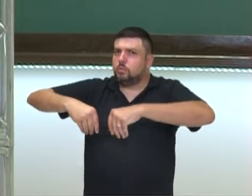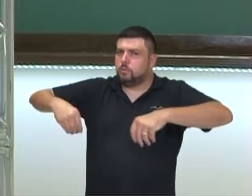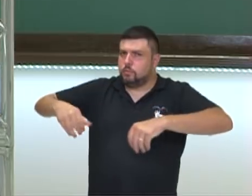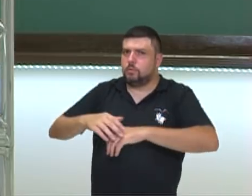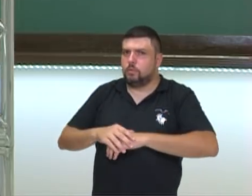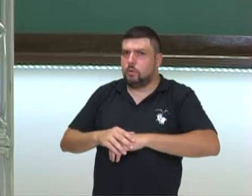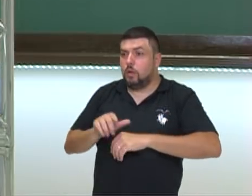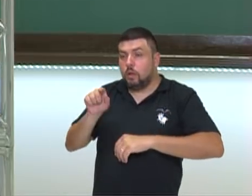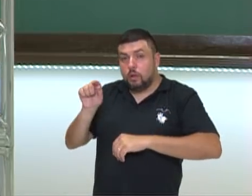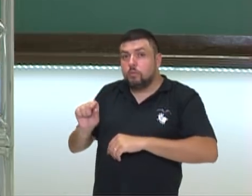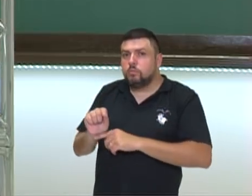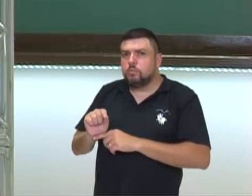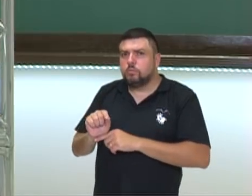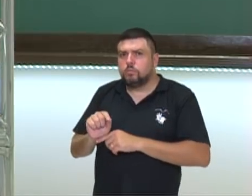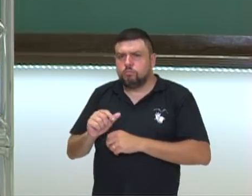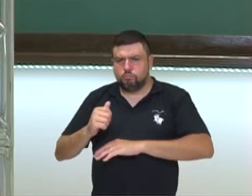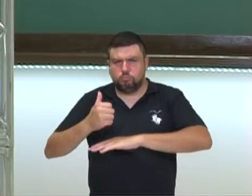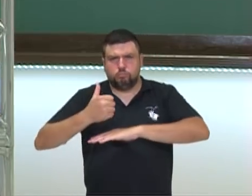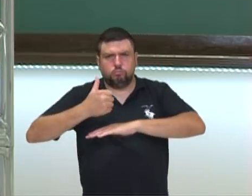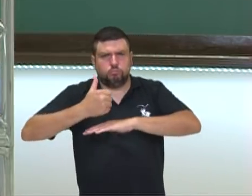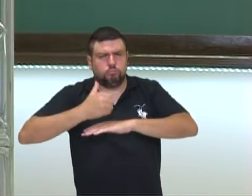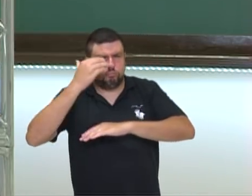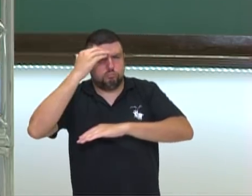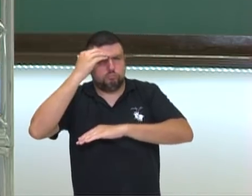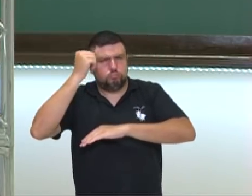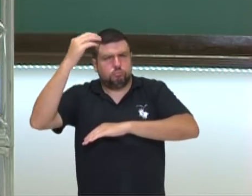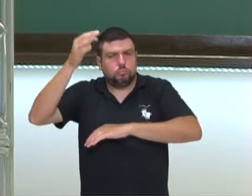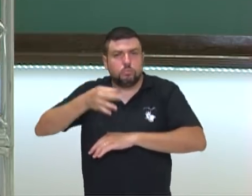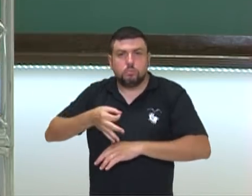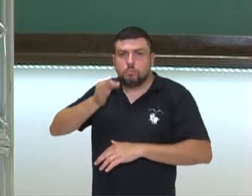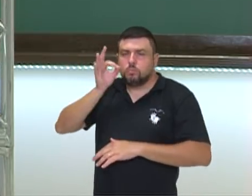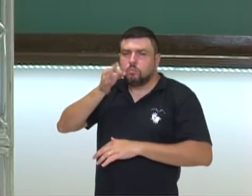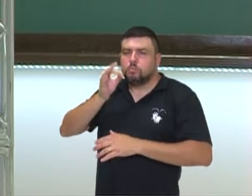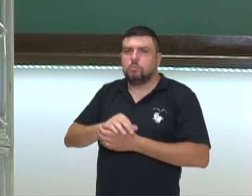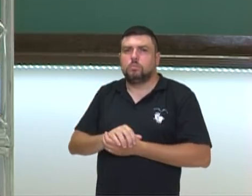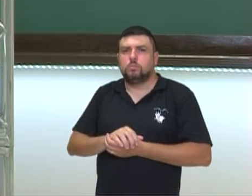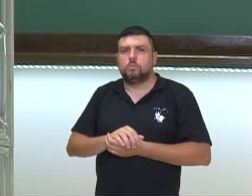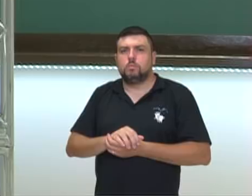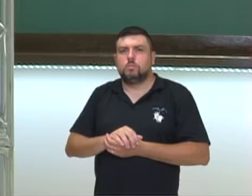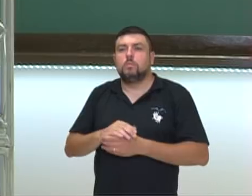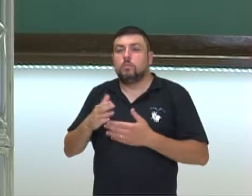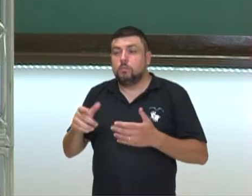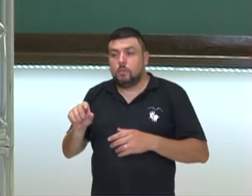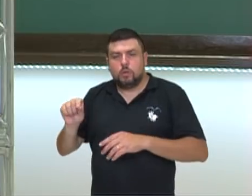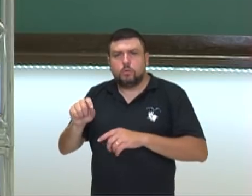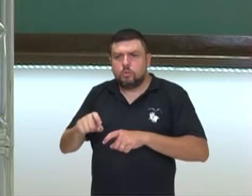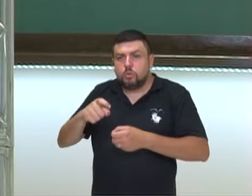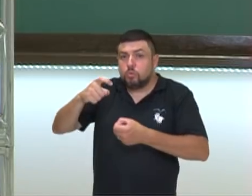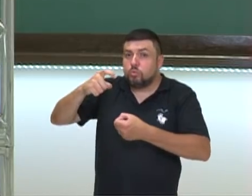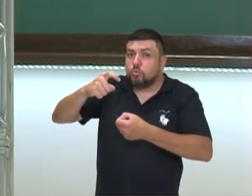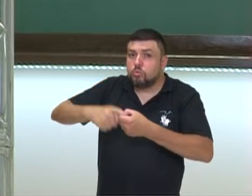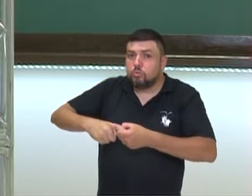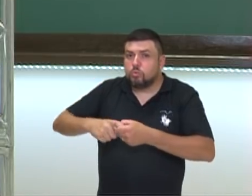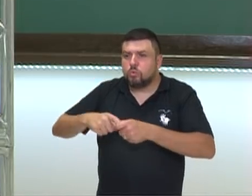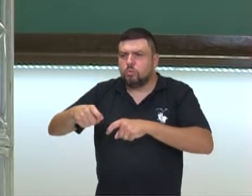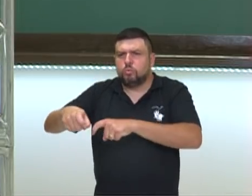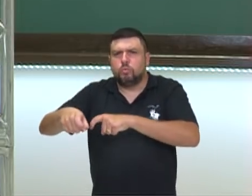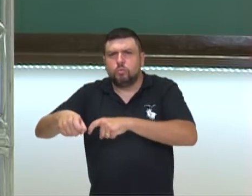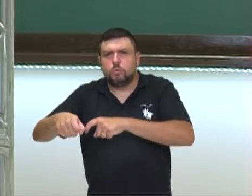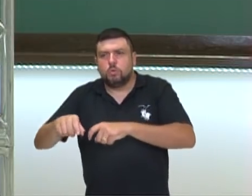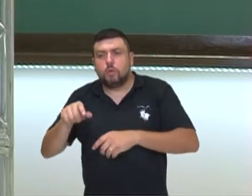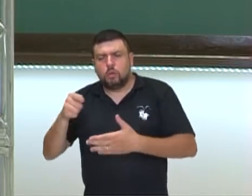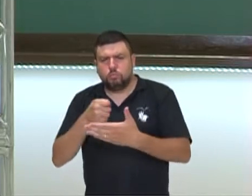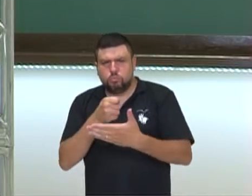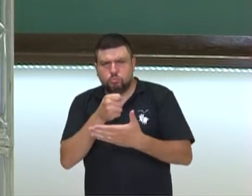falando de grandes cafeicultores, na maioria das vezes. Então, grandes fazendeiros que lutavam para chegar